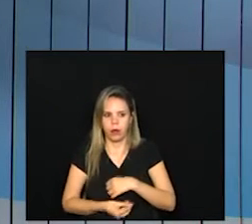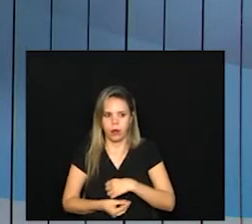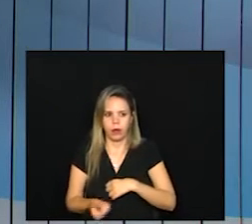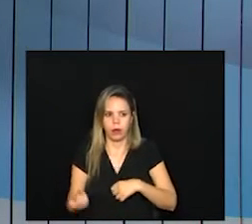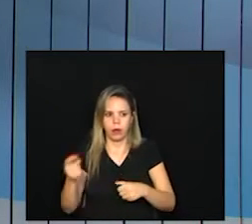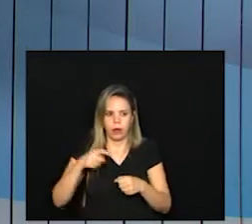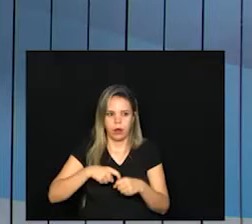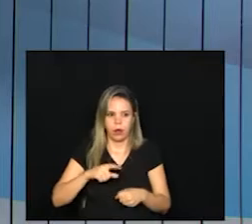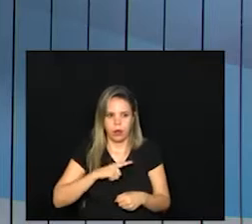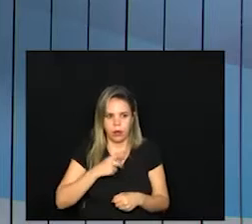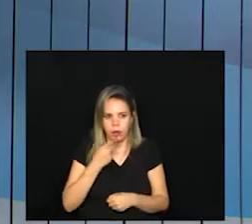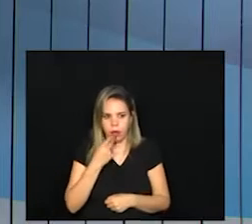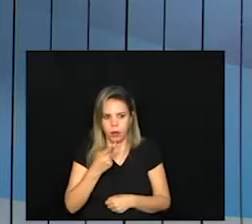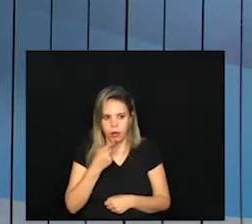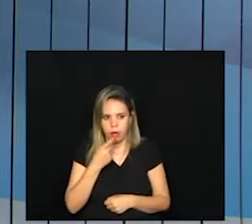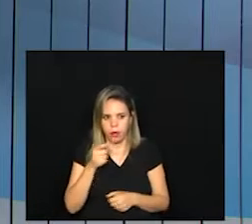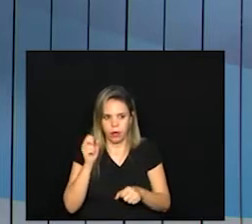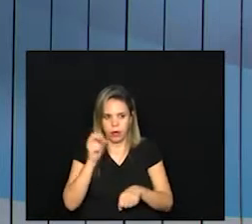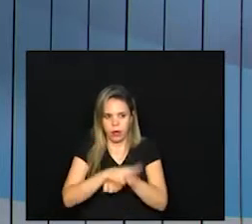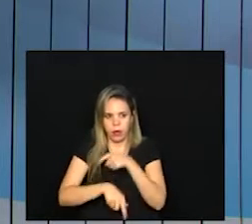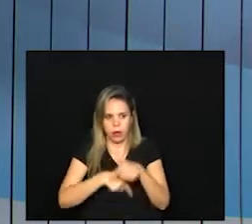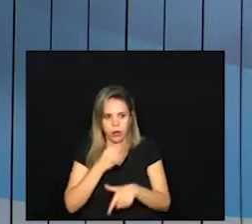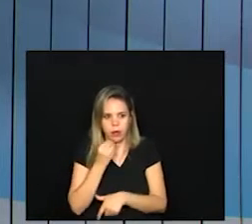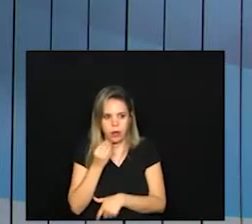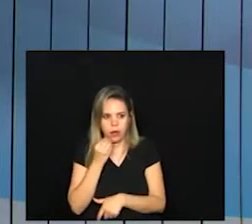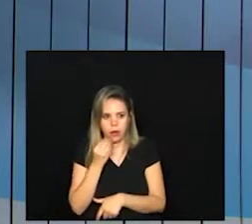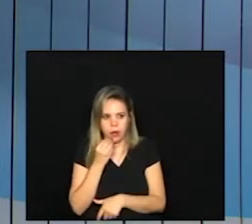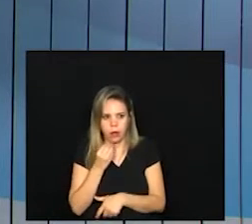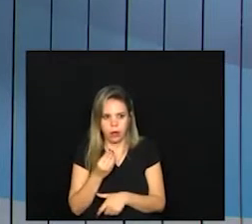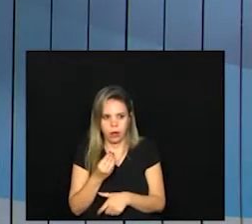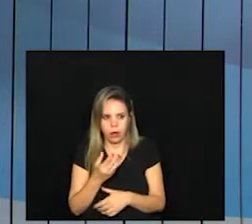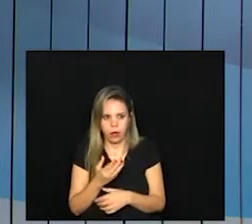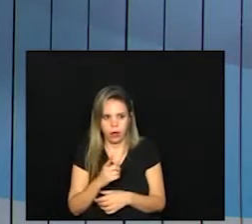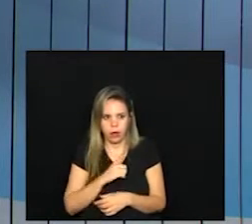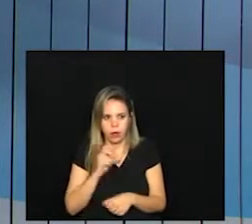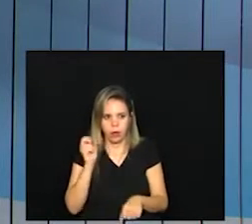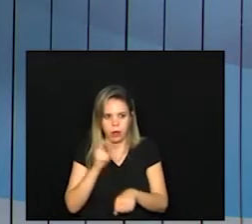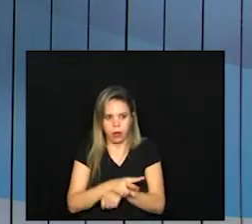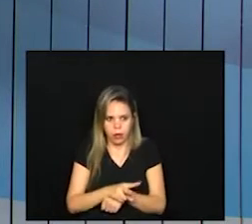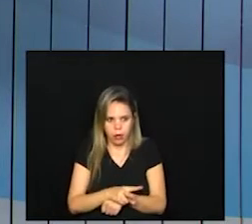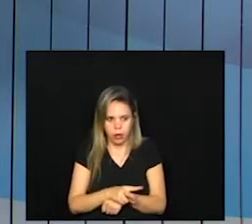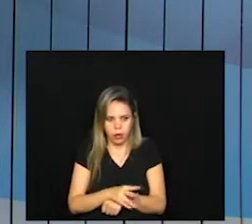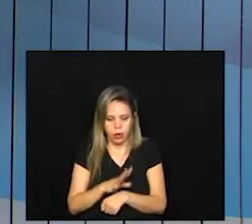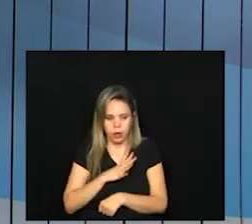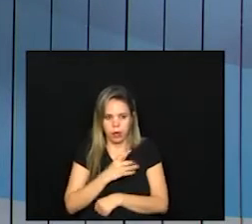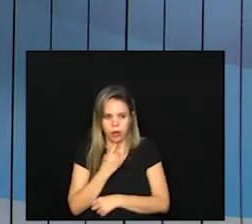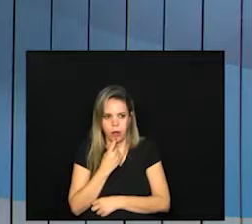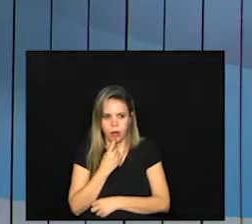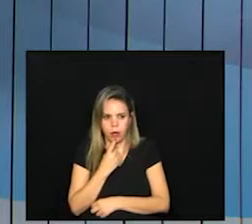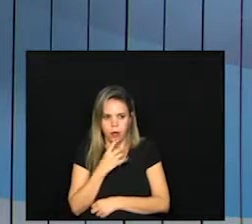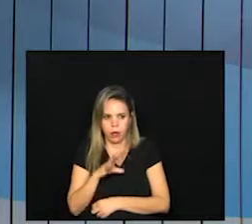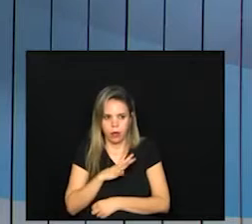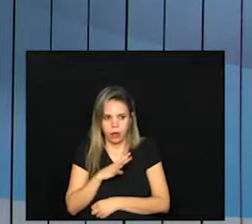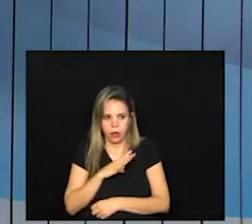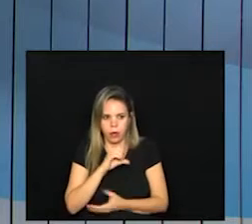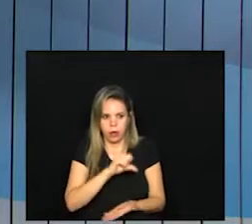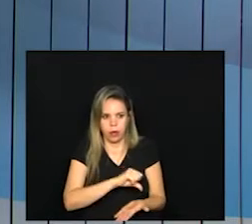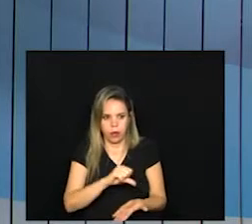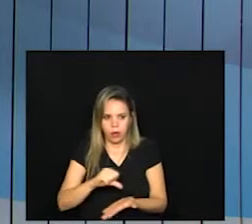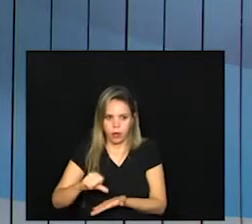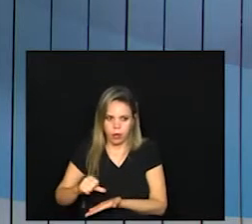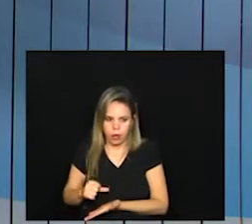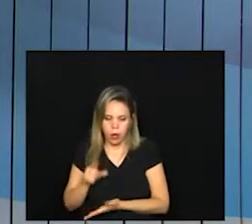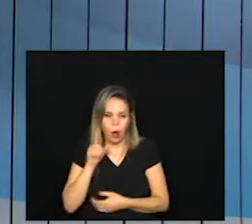Na volta nós vamos falar sobre emprego, as oportunidades, tem vagas para a cidade de Campinas, cidade da região